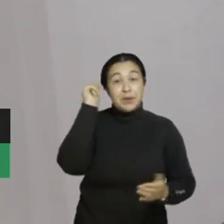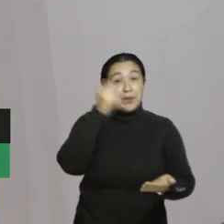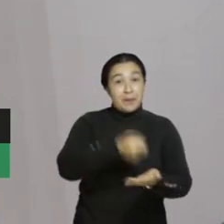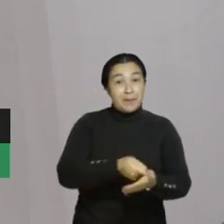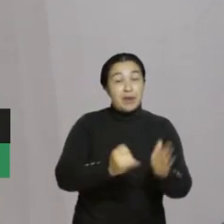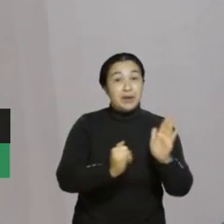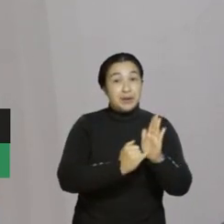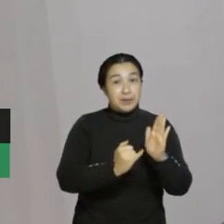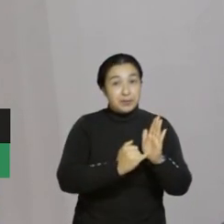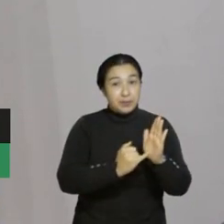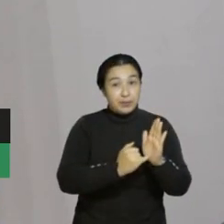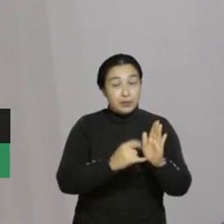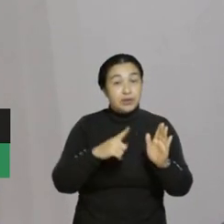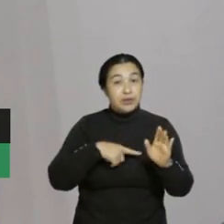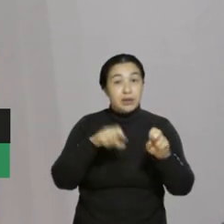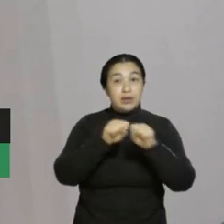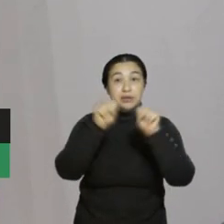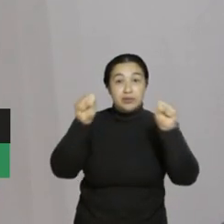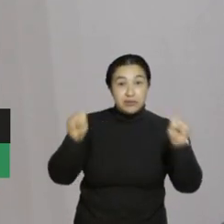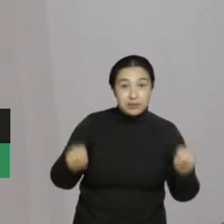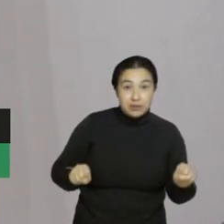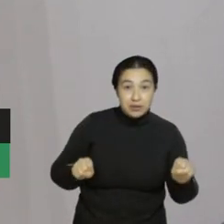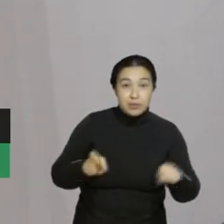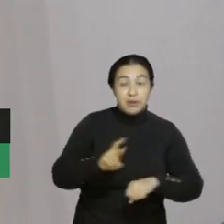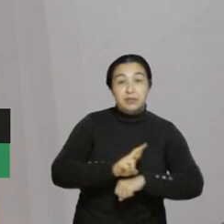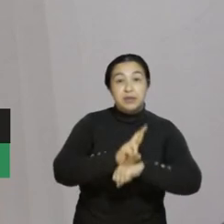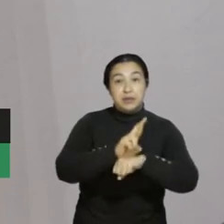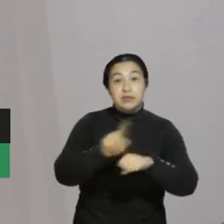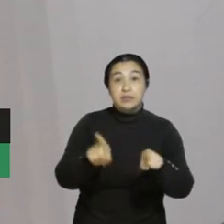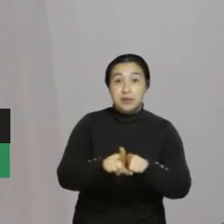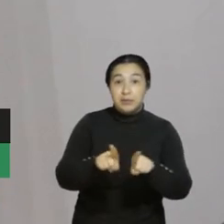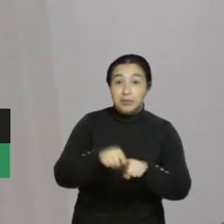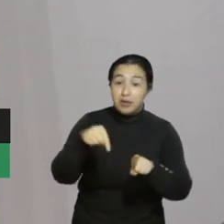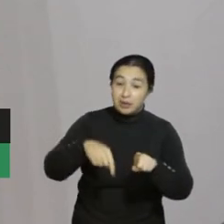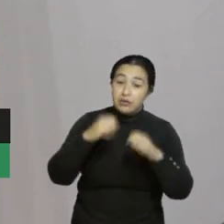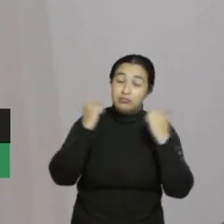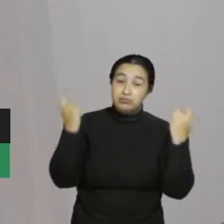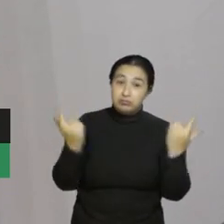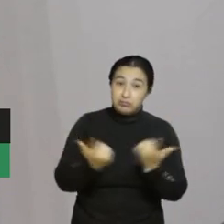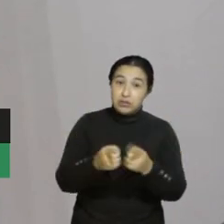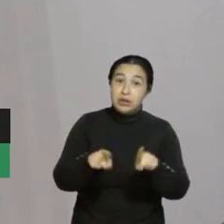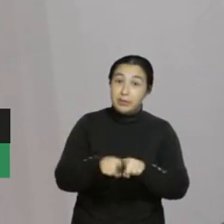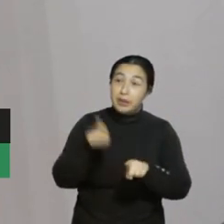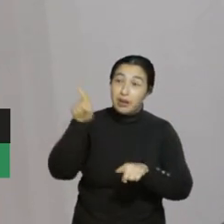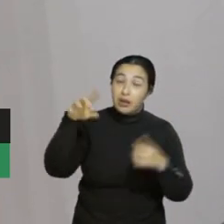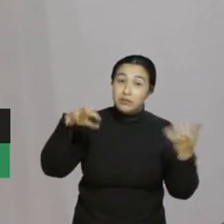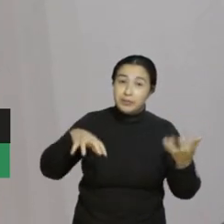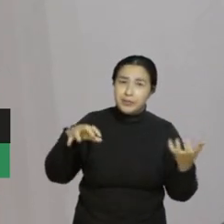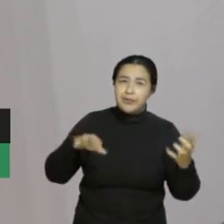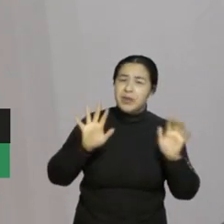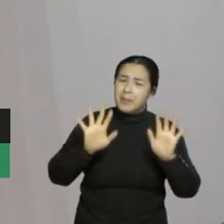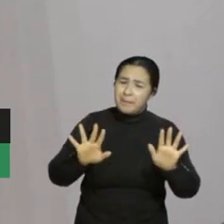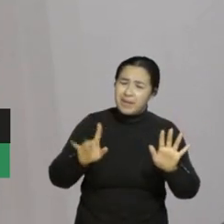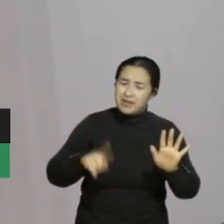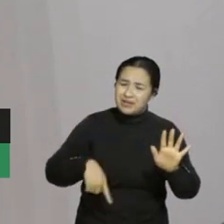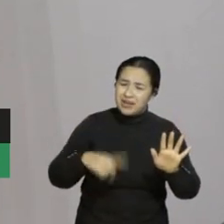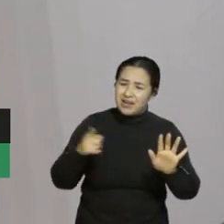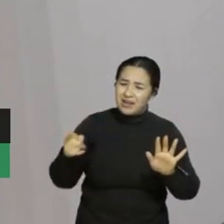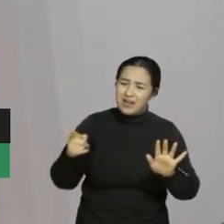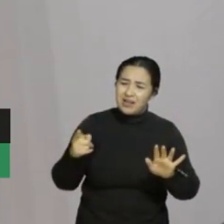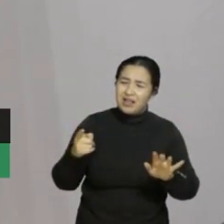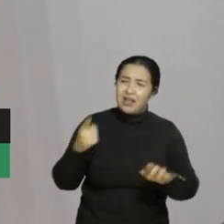sistema representativo como a Assembleia Legislativa e o Congresso. Mas eu achei interessante essa ativista do movimento gay falar sobre dinheiro.